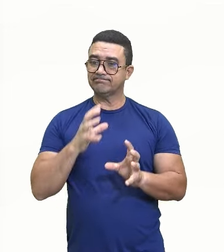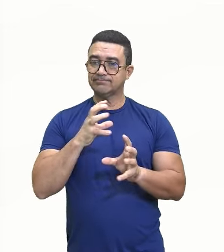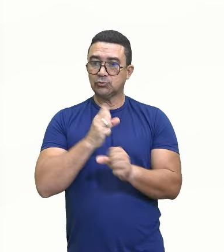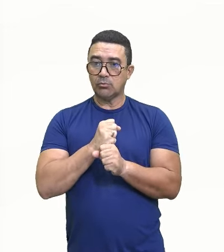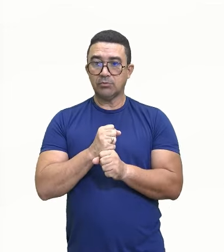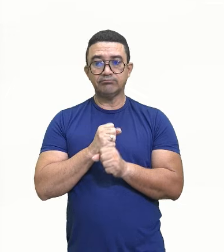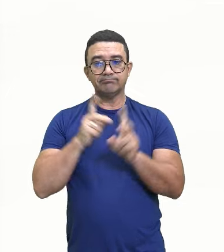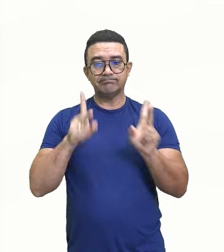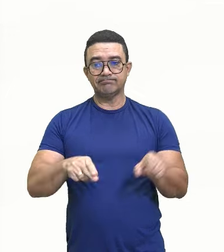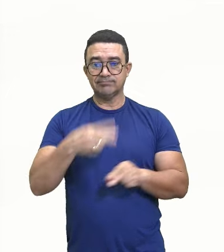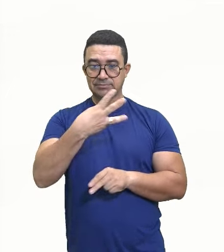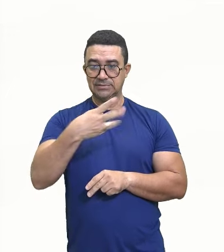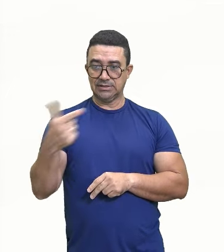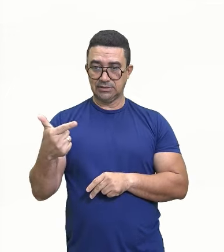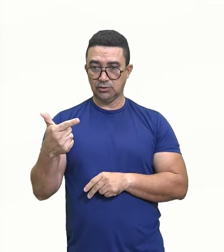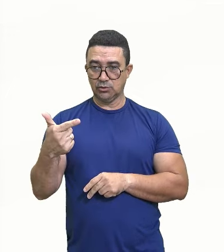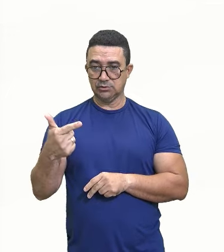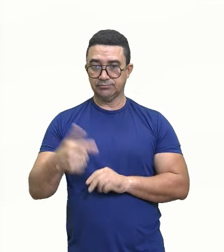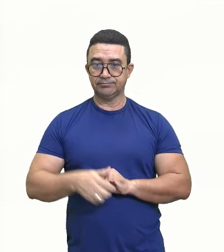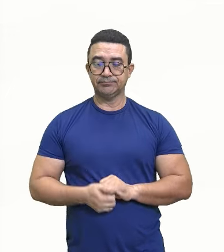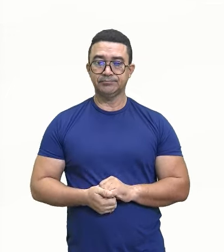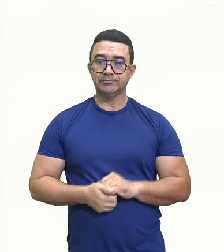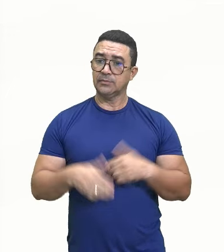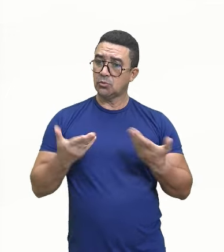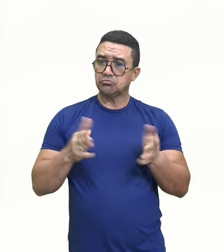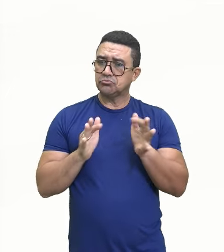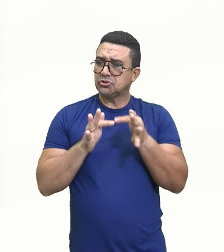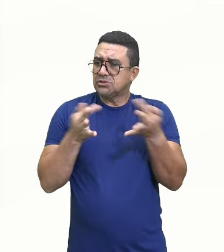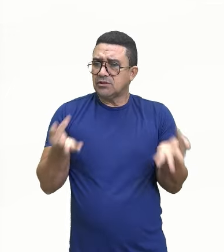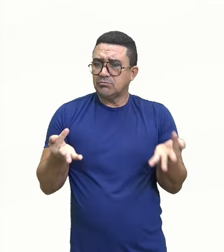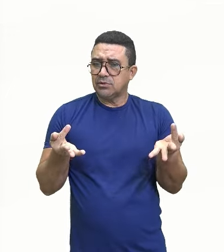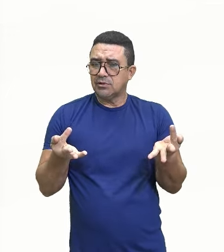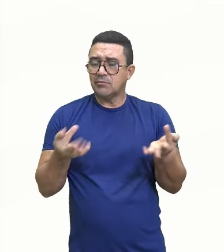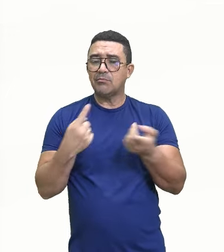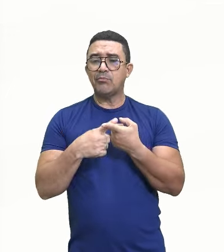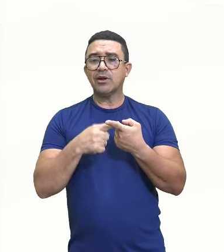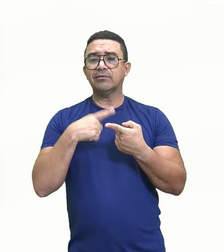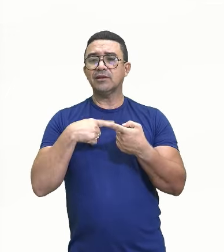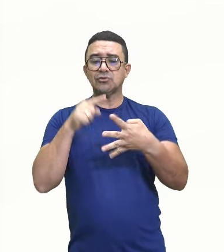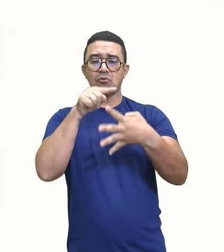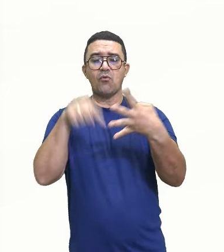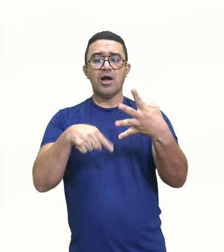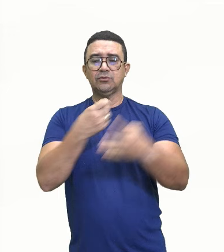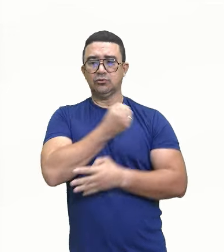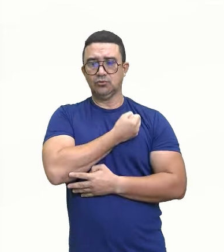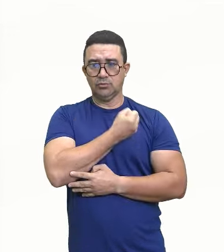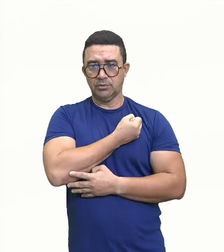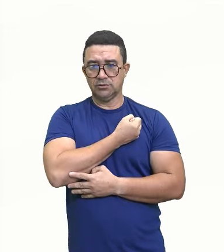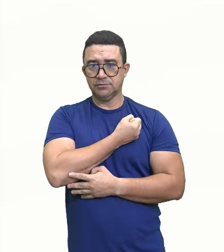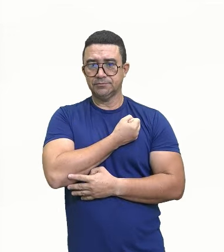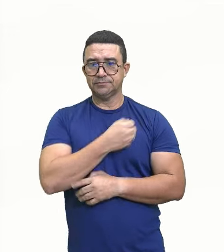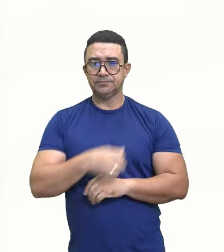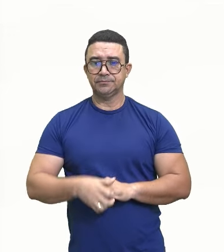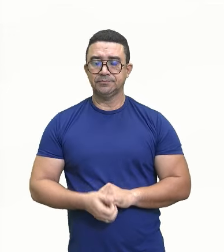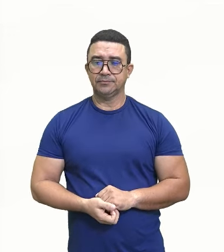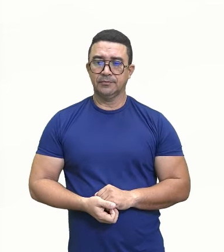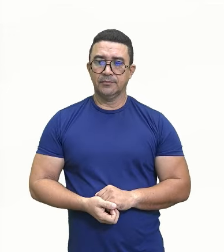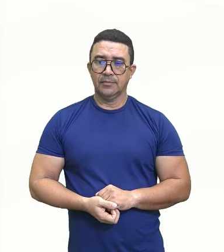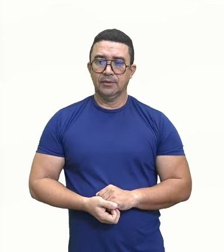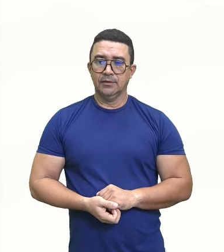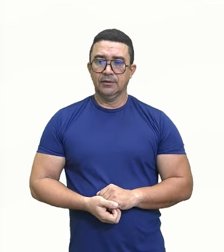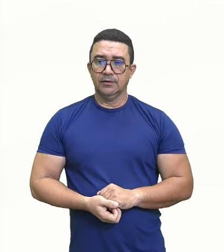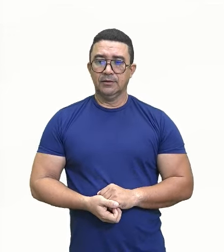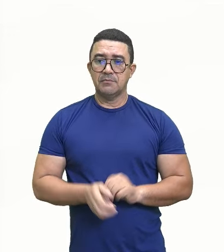32. Ora, ficou simples. Por quê? Porque eu tenho apenas 4 termos, certo?